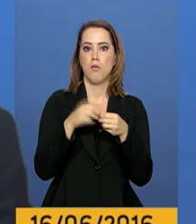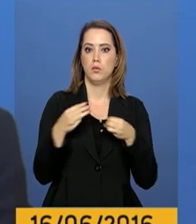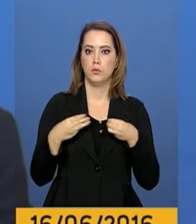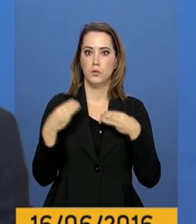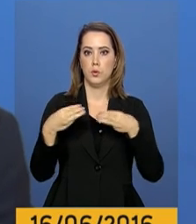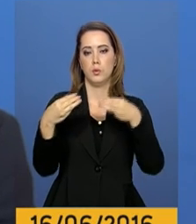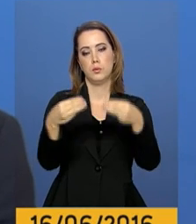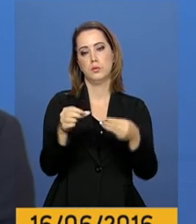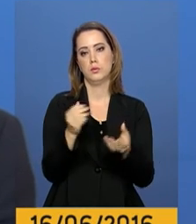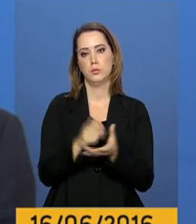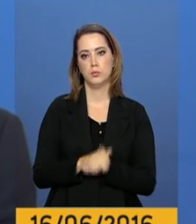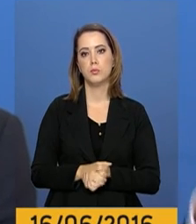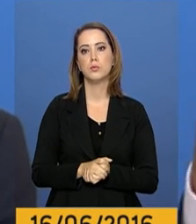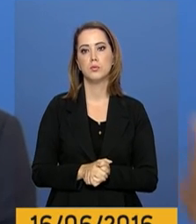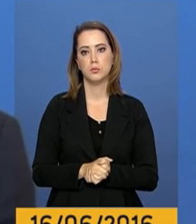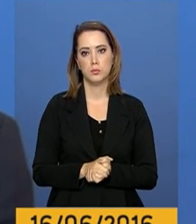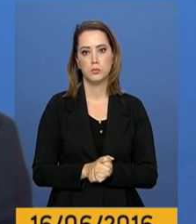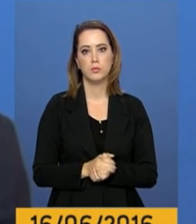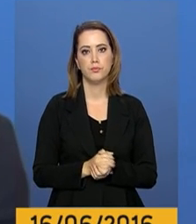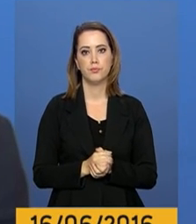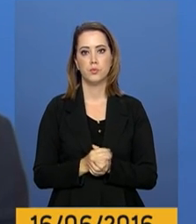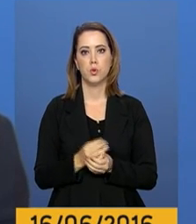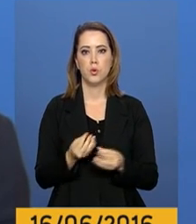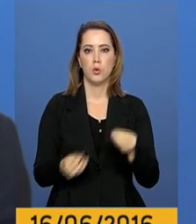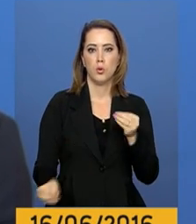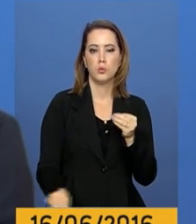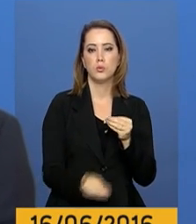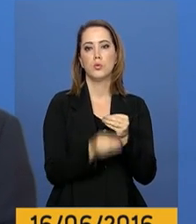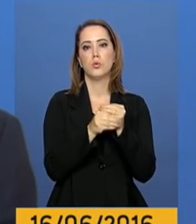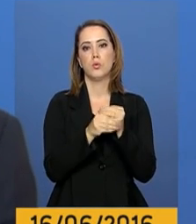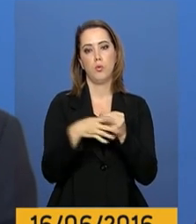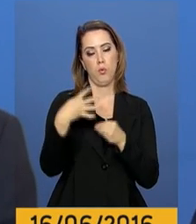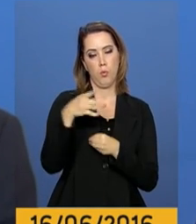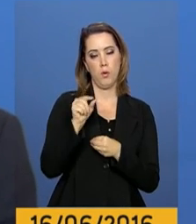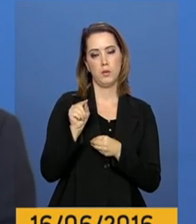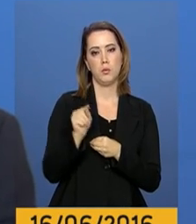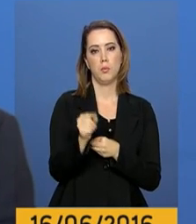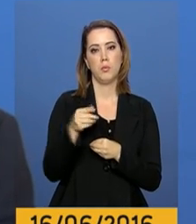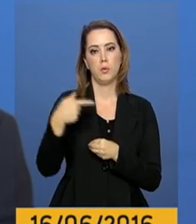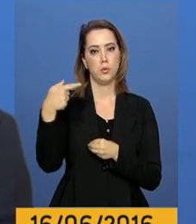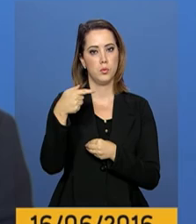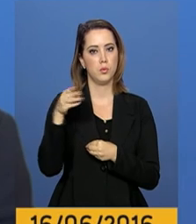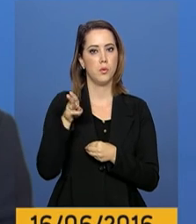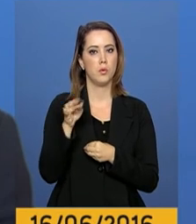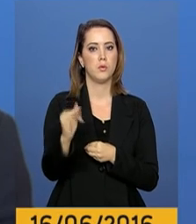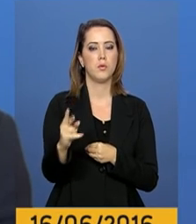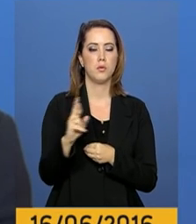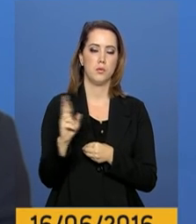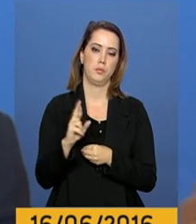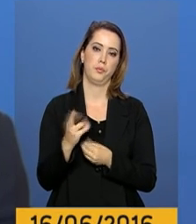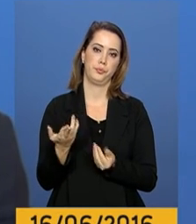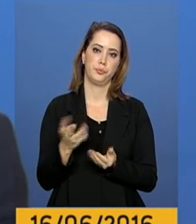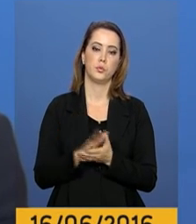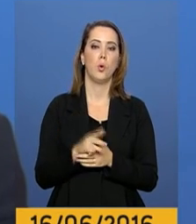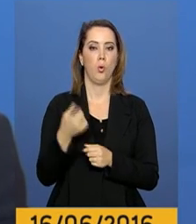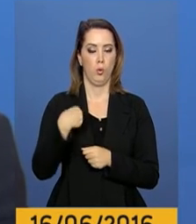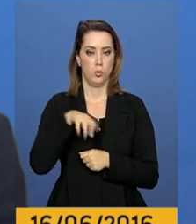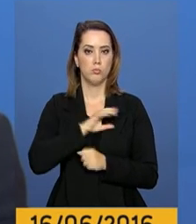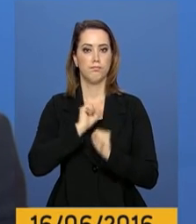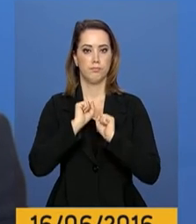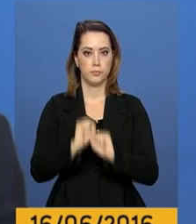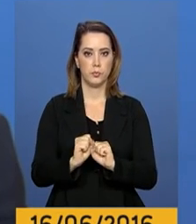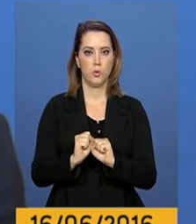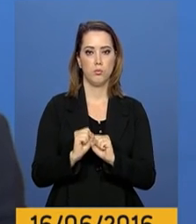dissemos há pouco, para adicionarmos mais 4,7 bi, o que nos permitiu a preservação de vários